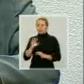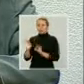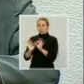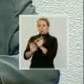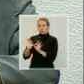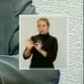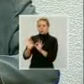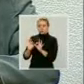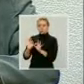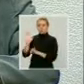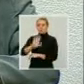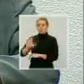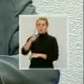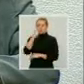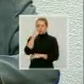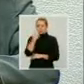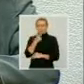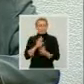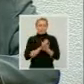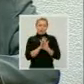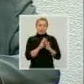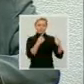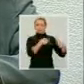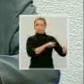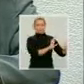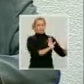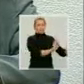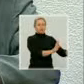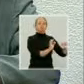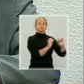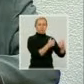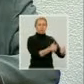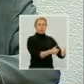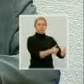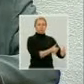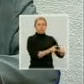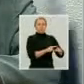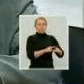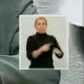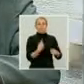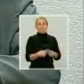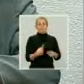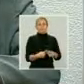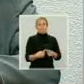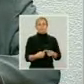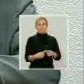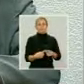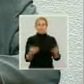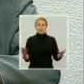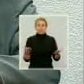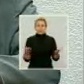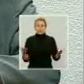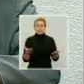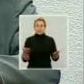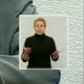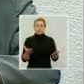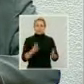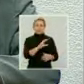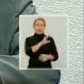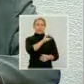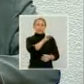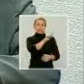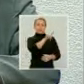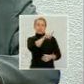não temos nada contra essa descentralização, achamos até muito salutar, até porque, neste momento que os CAPES,